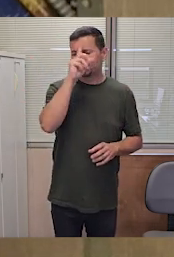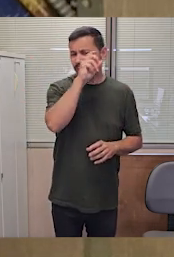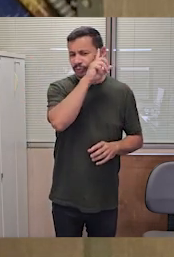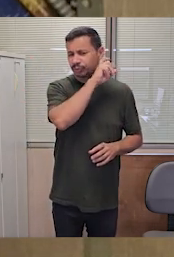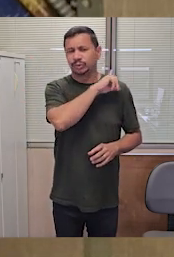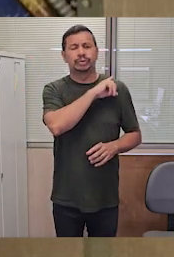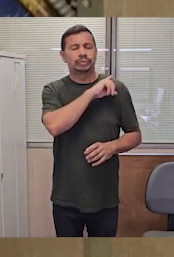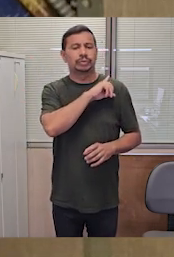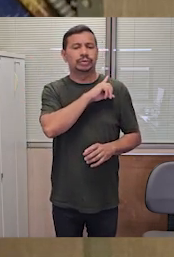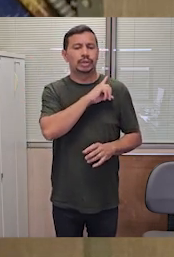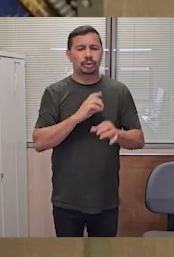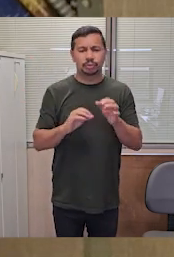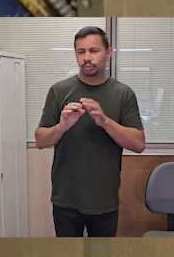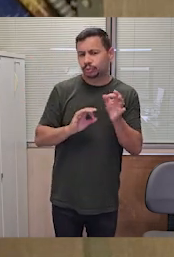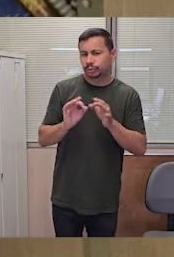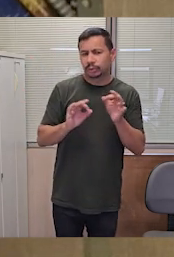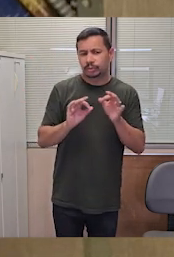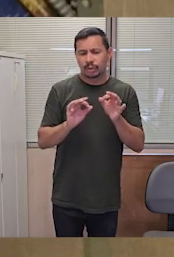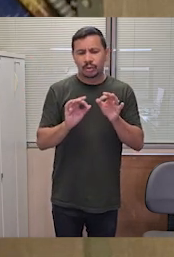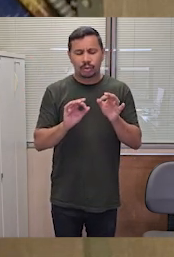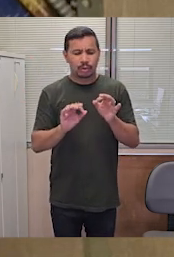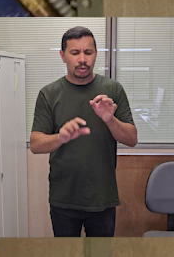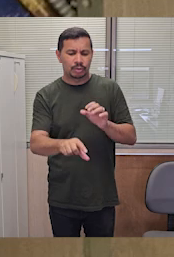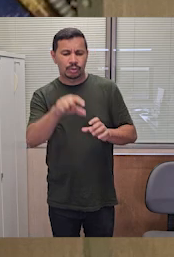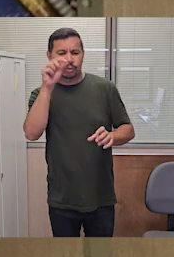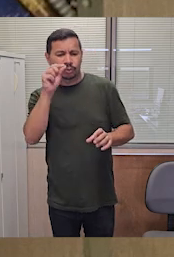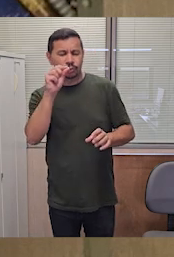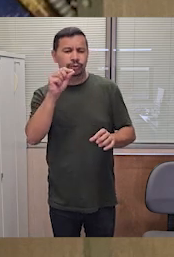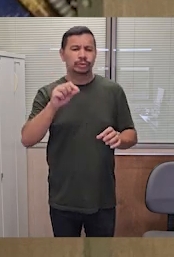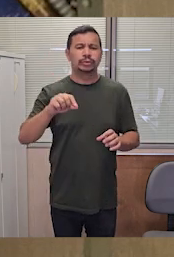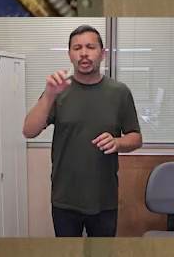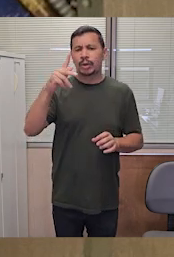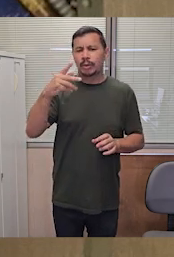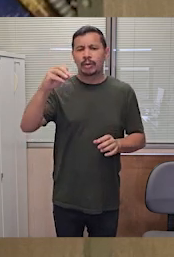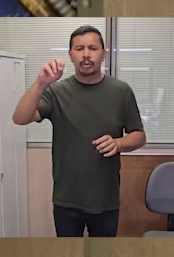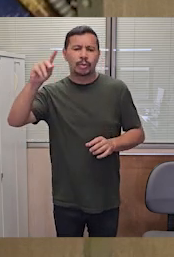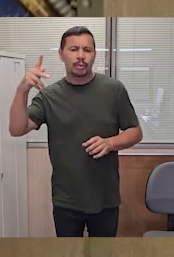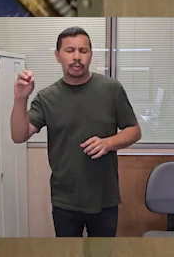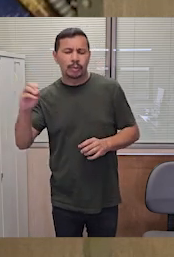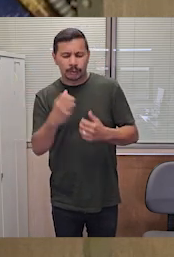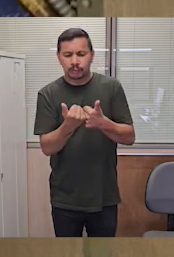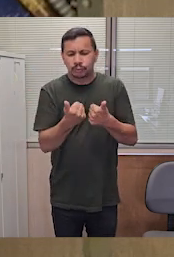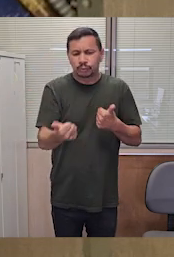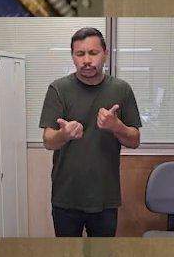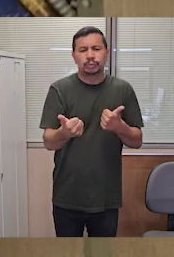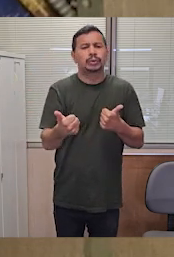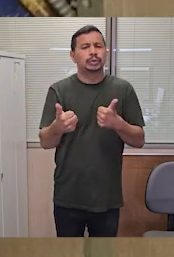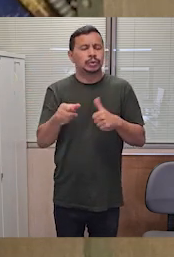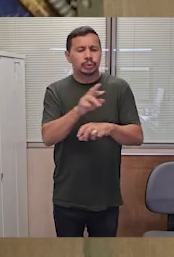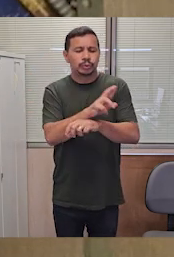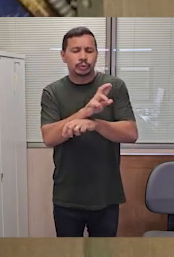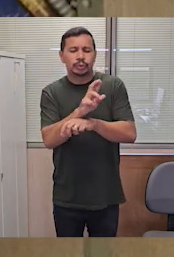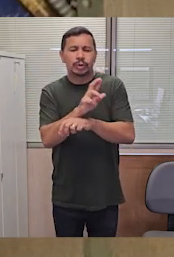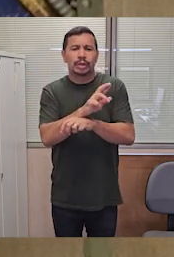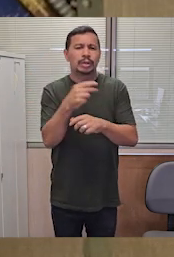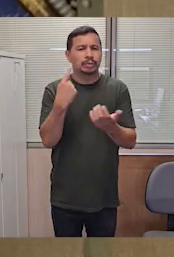dificuldades para mediar a situação. Para solucionar o impasse, o sindicato designou Conrado Del Papa, suplente do Conselho Fiscal,